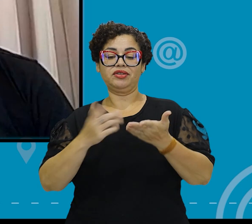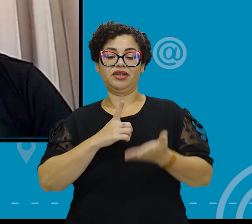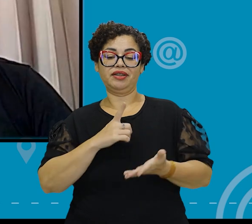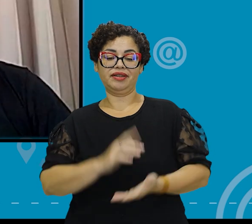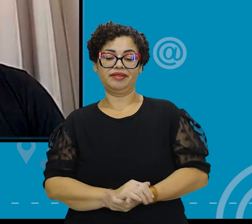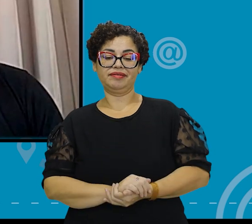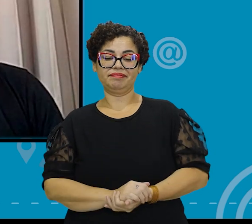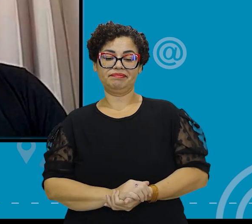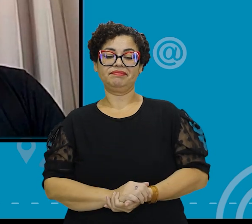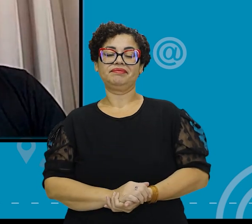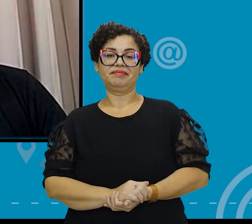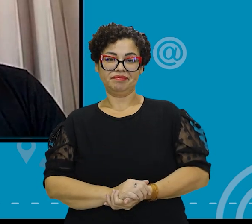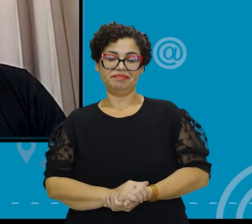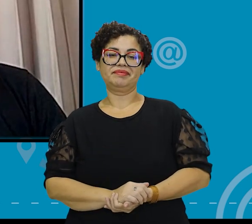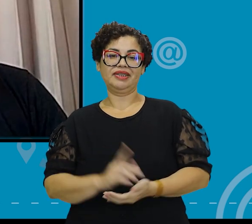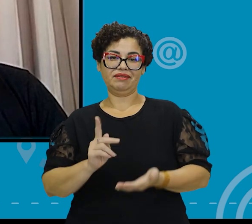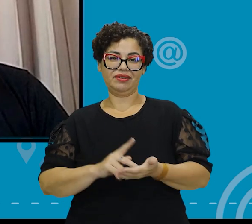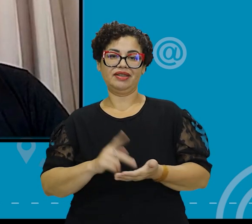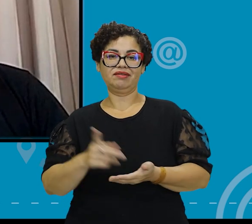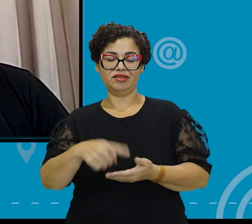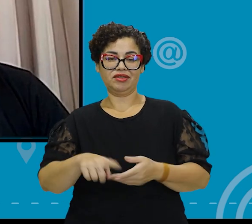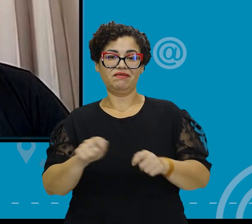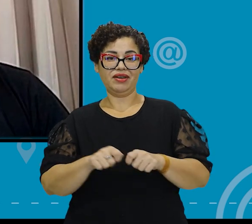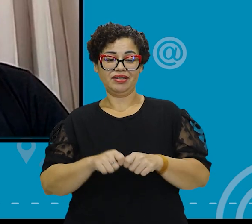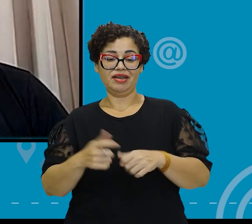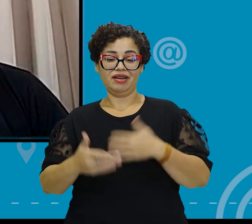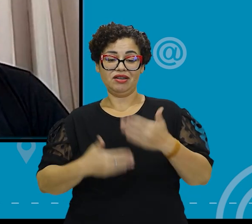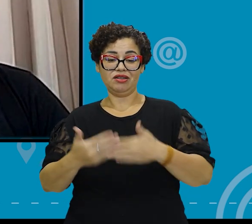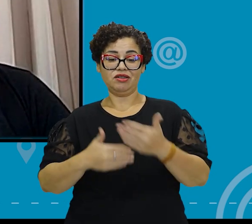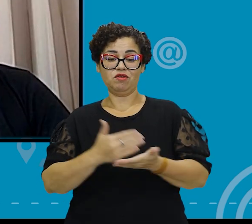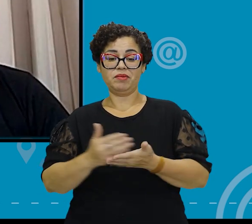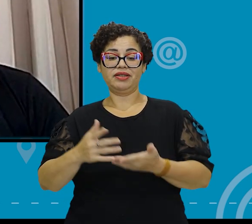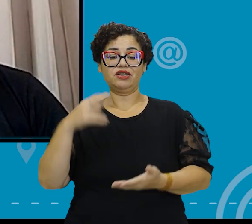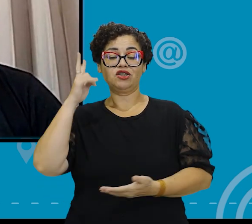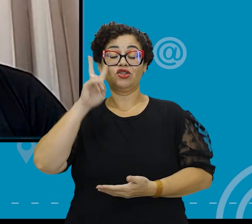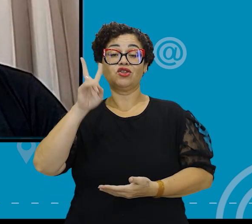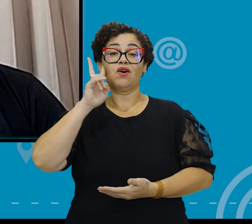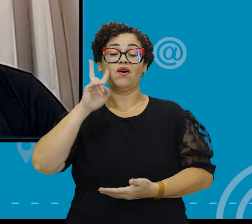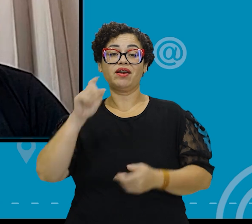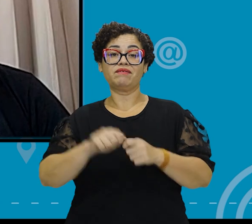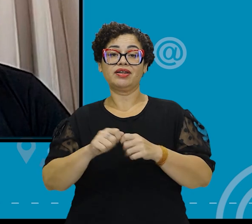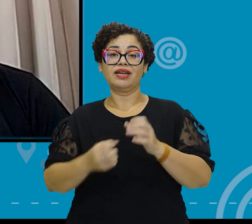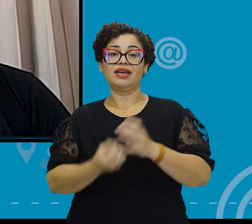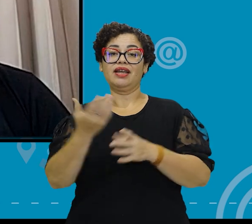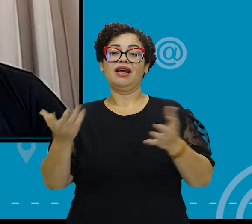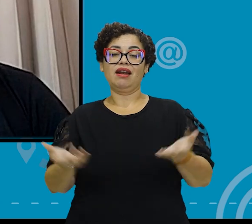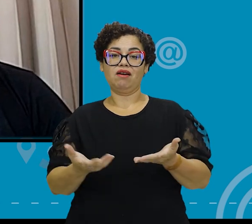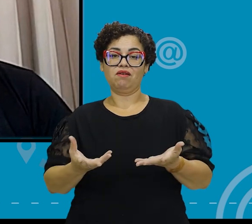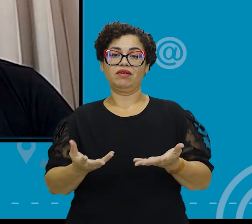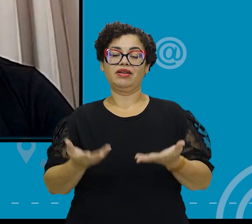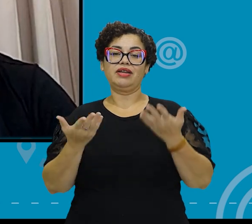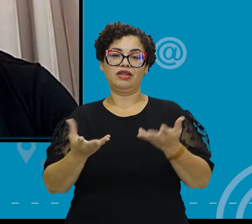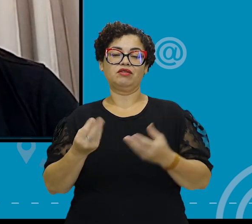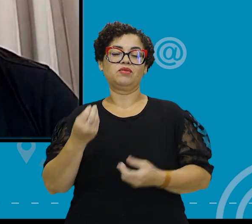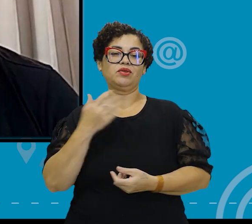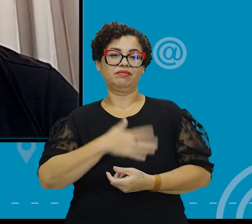né? É verdade, vocês estão fazendo história, né? Estão vivendo história, acima de tudo. Isso é